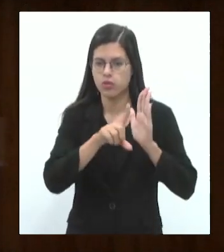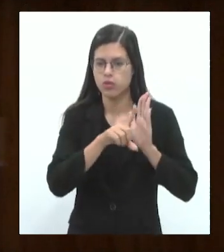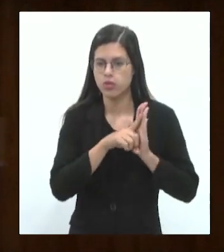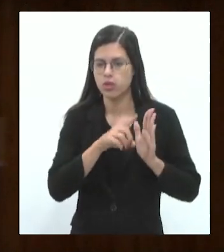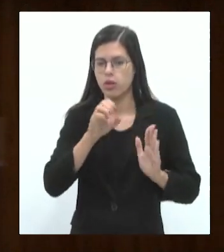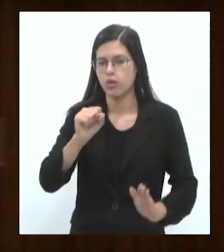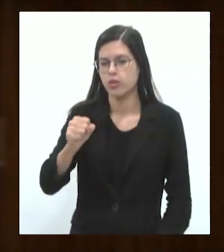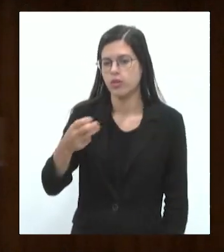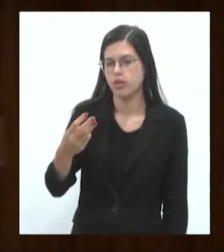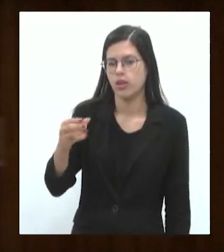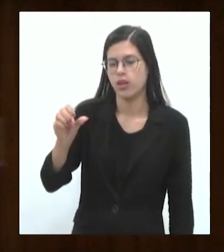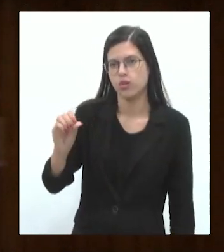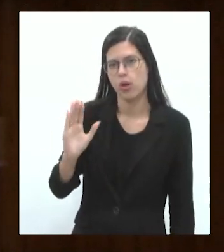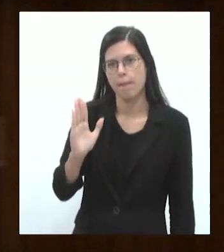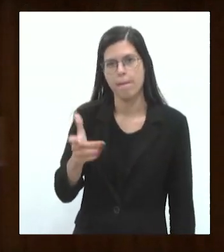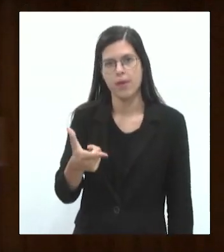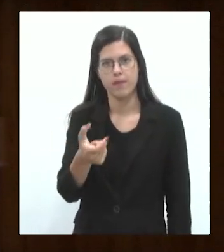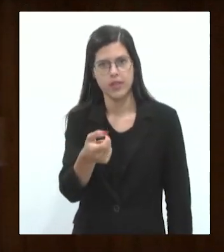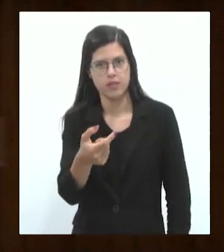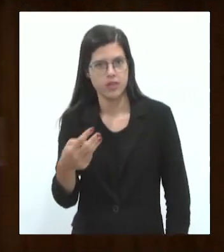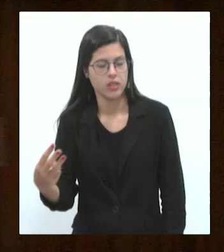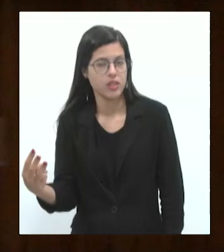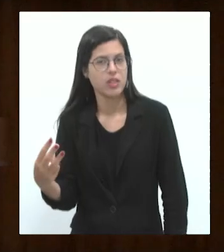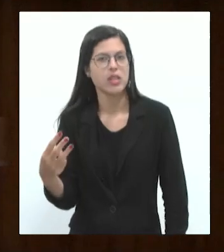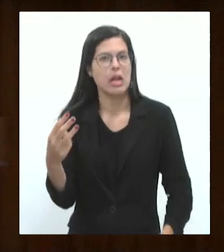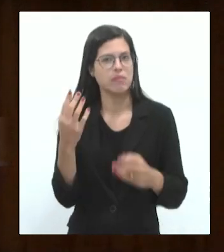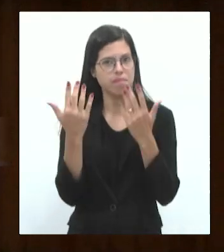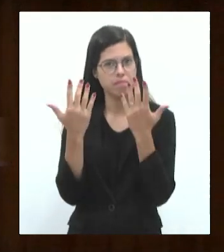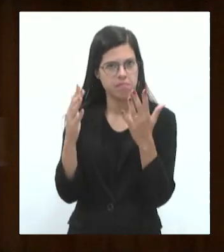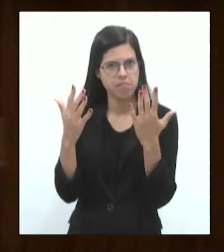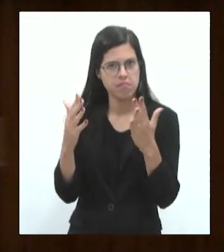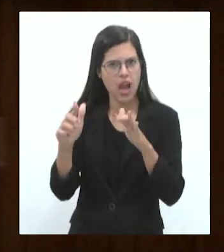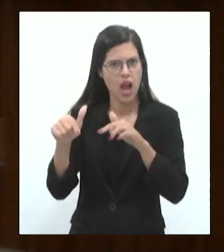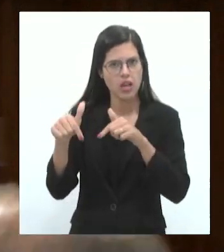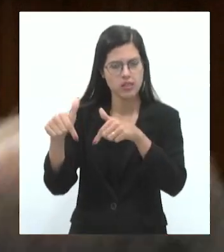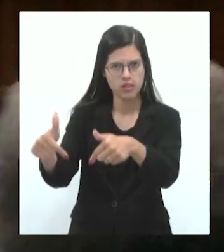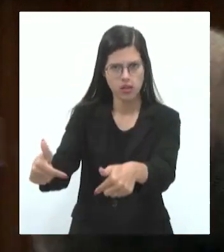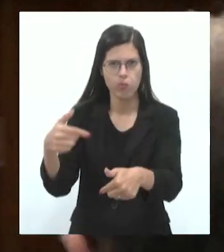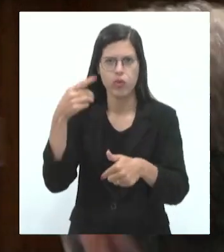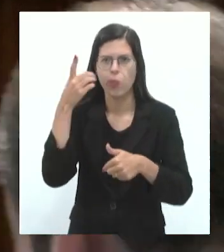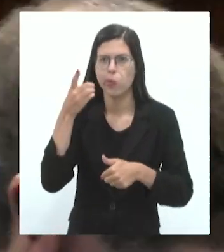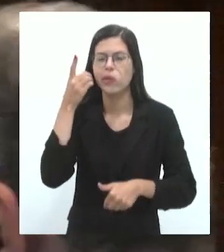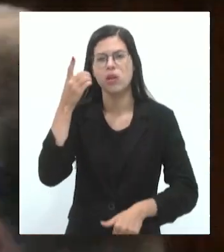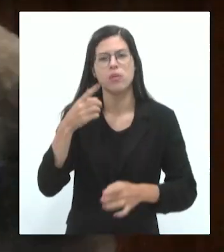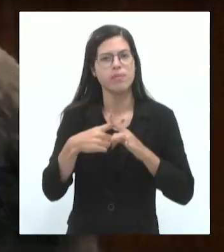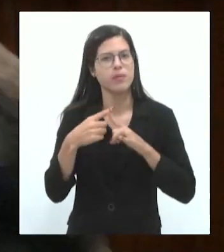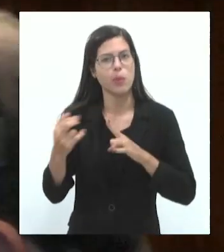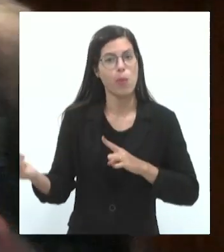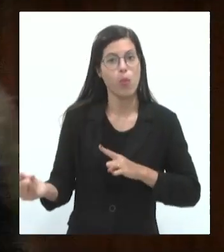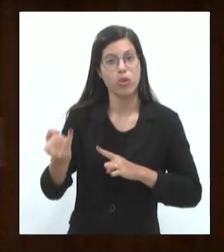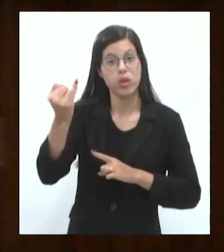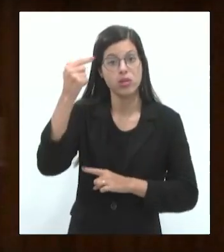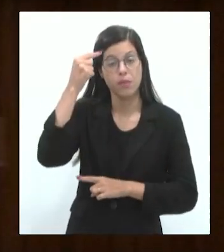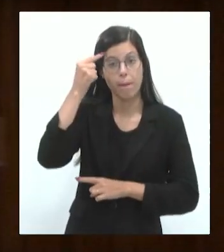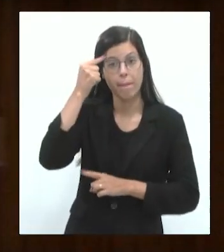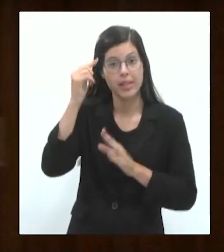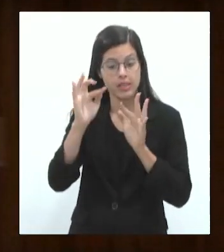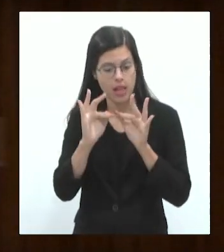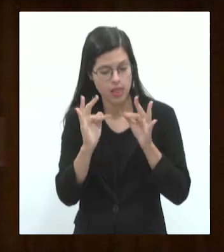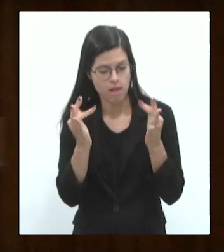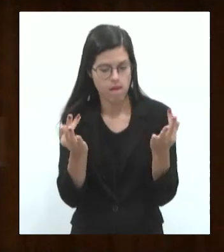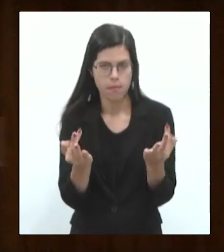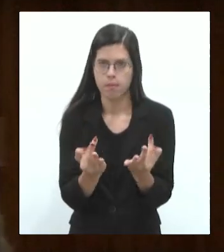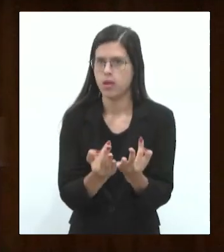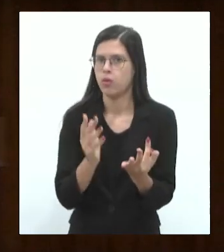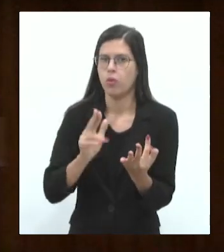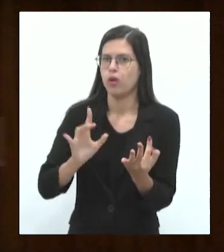23, e dizer que saúdo muito a iniciativa do deputado, porque é muito importante, de verdade, pensar nas famílias e não só